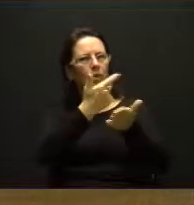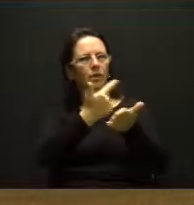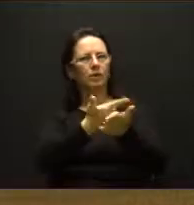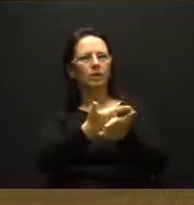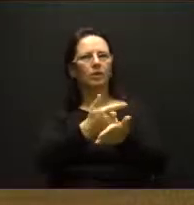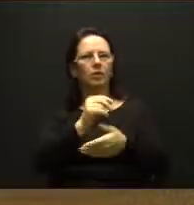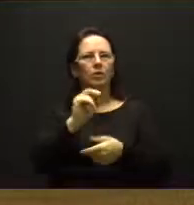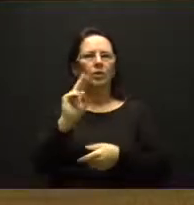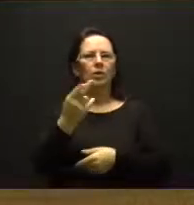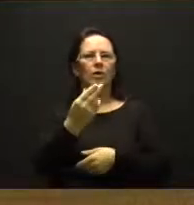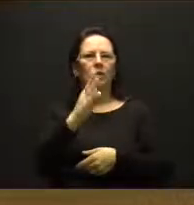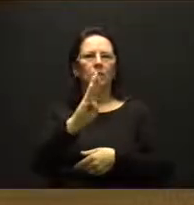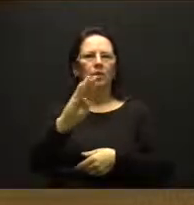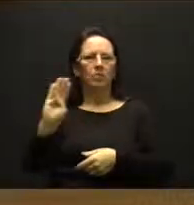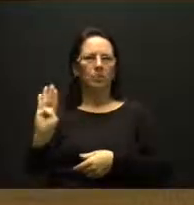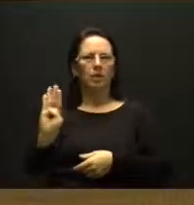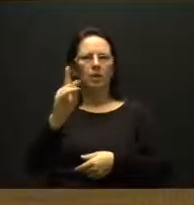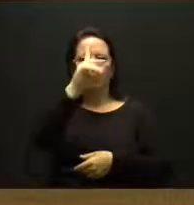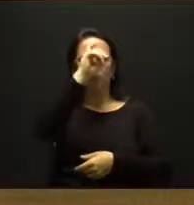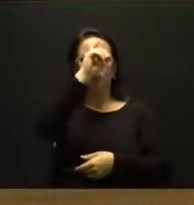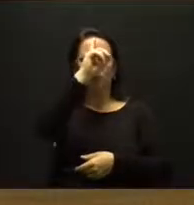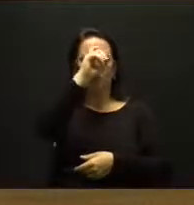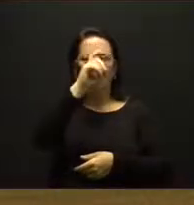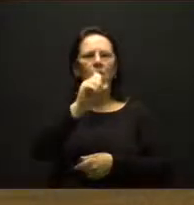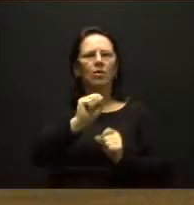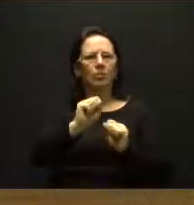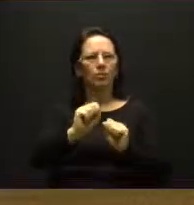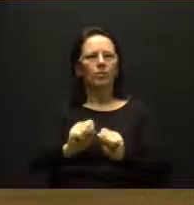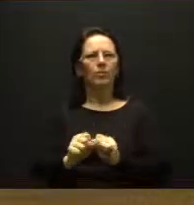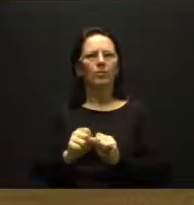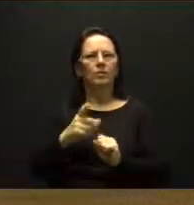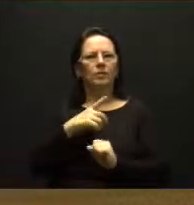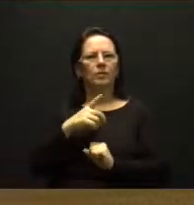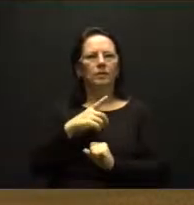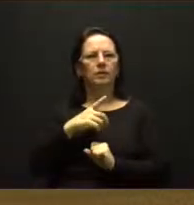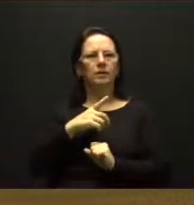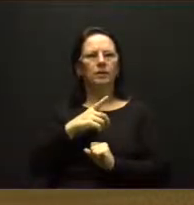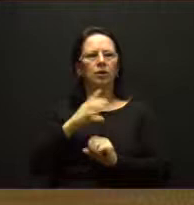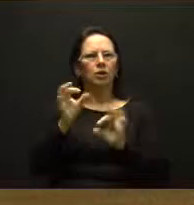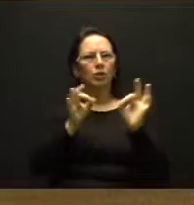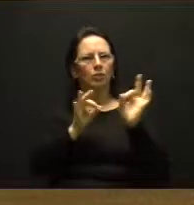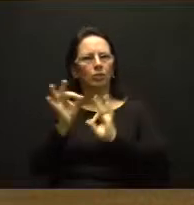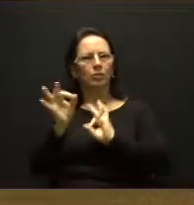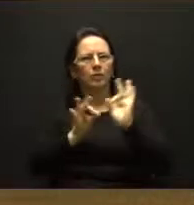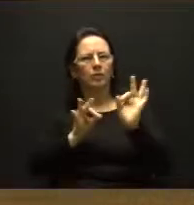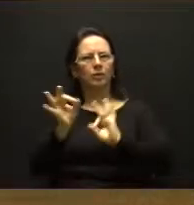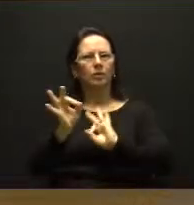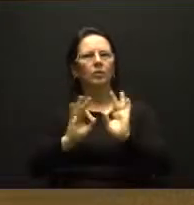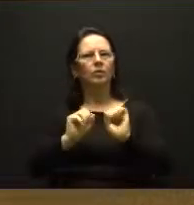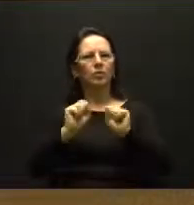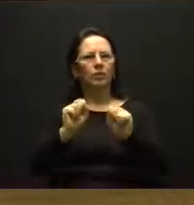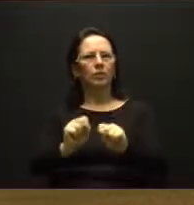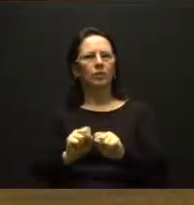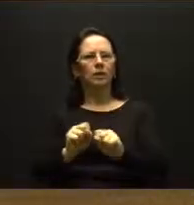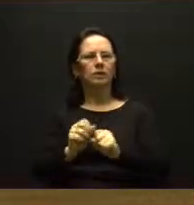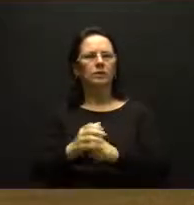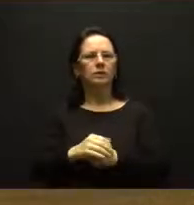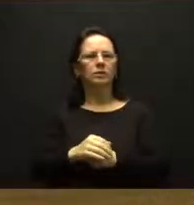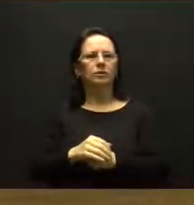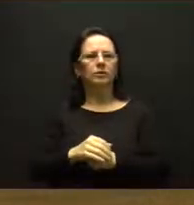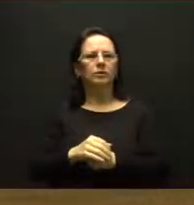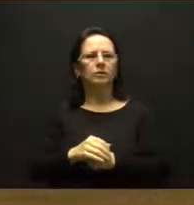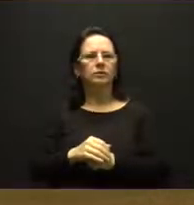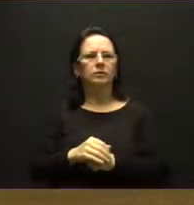dois funcionários do hospital para que eles possam ser toda uma organização para que eles possam estar contando com